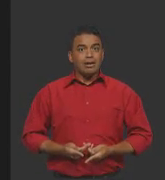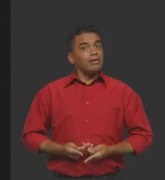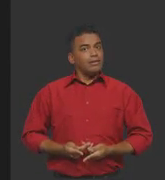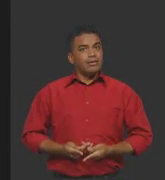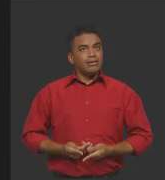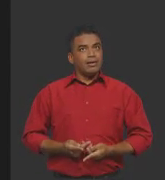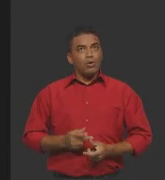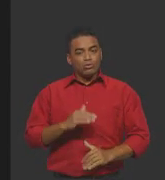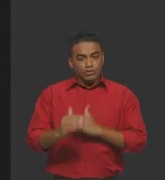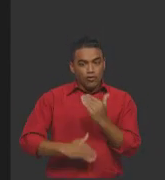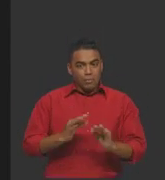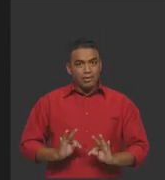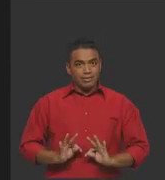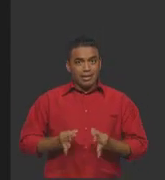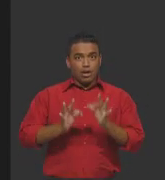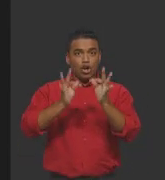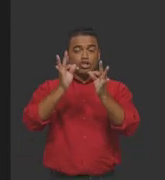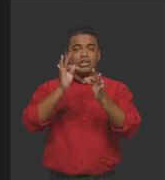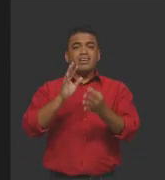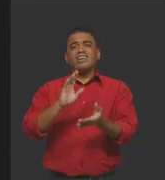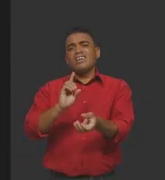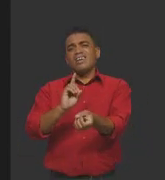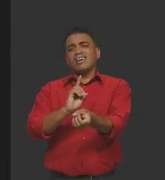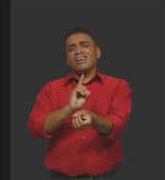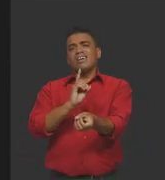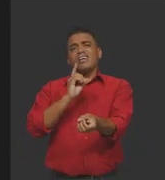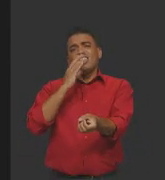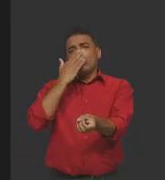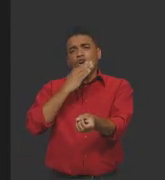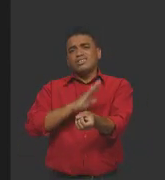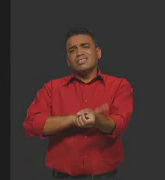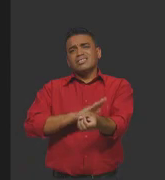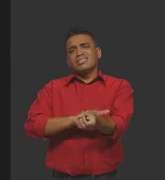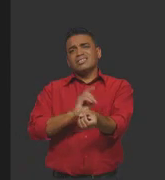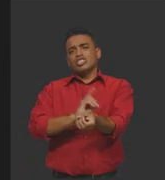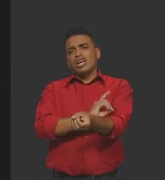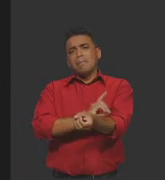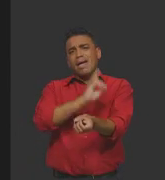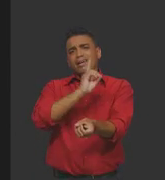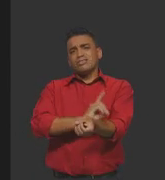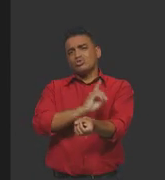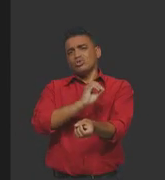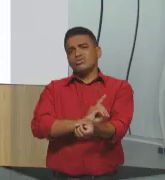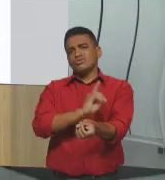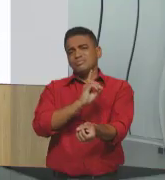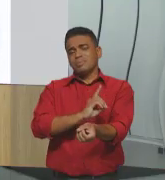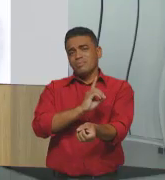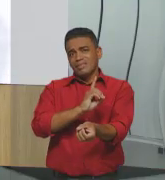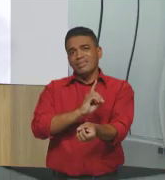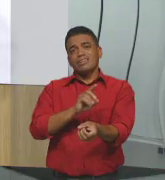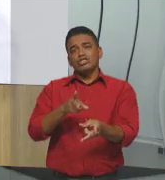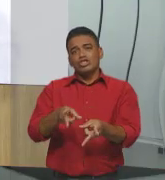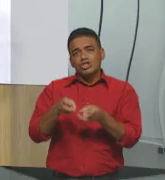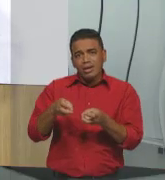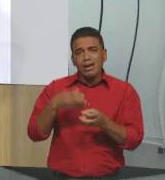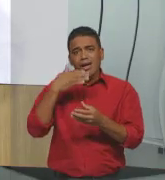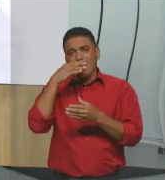tecnologia, os diabéticos eles dispunham apenas de injeções de insulina extraídas de animais como porcos e